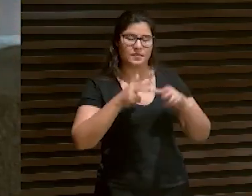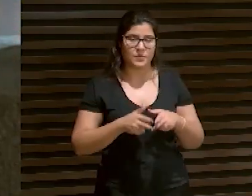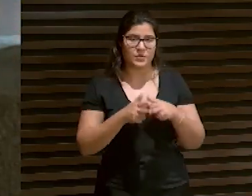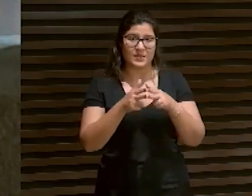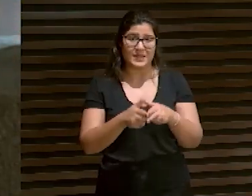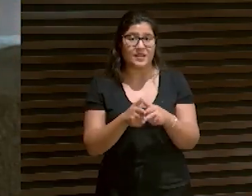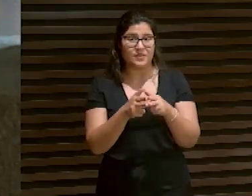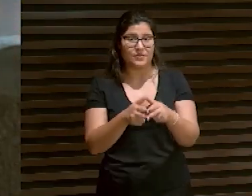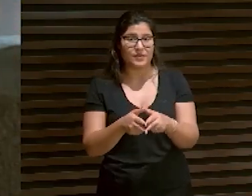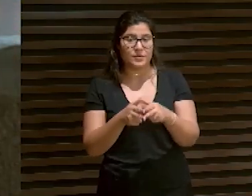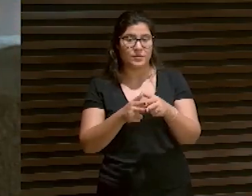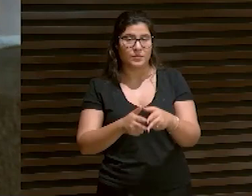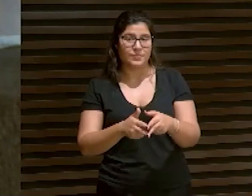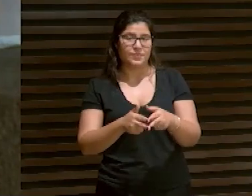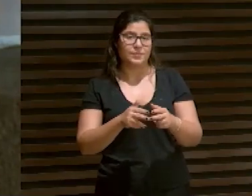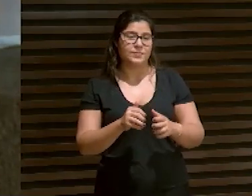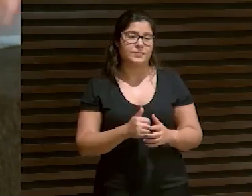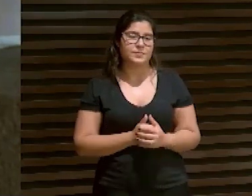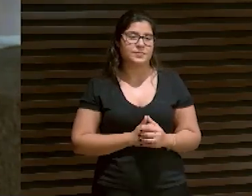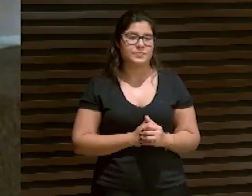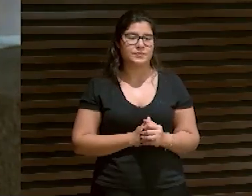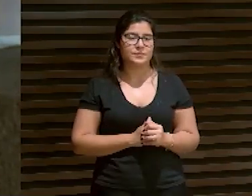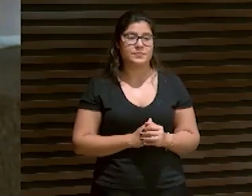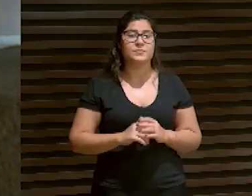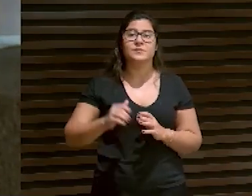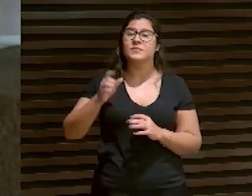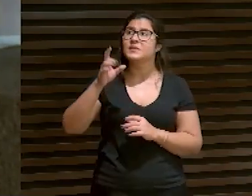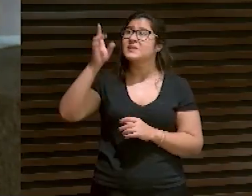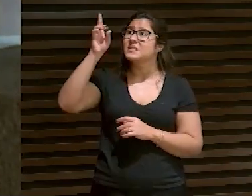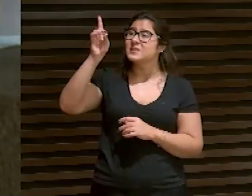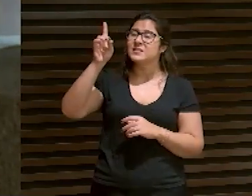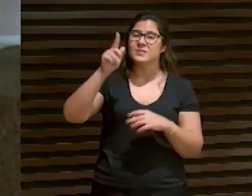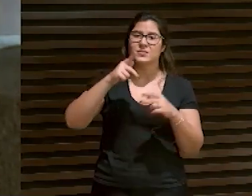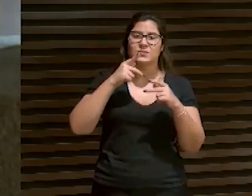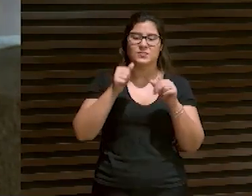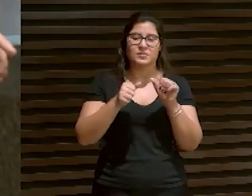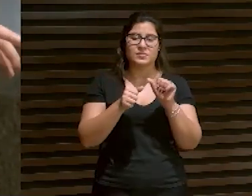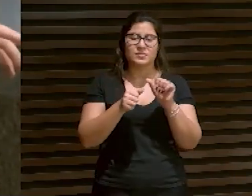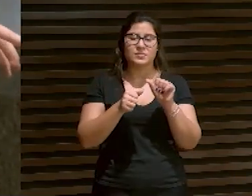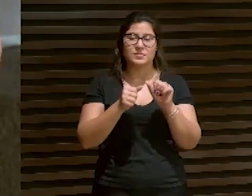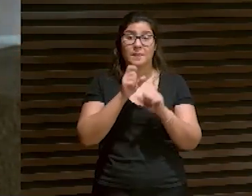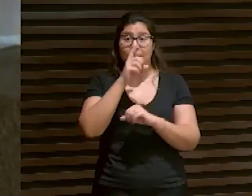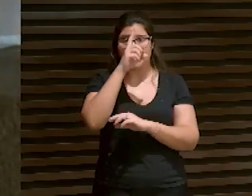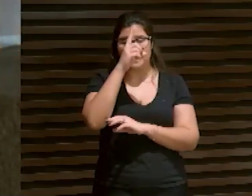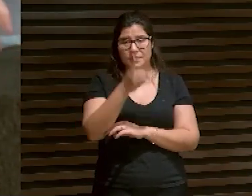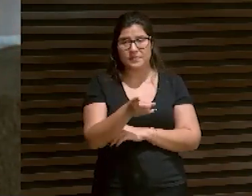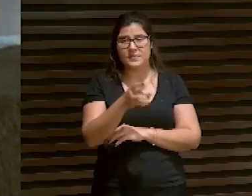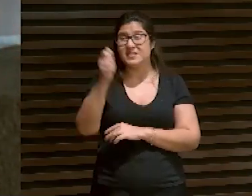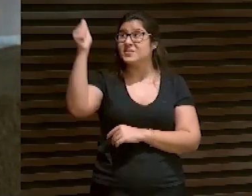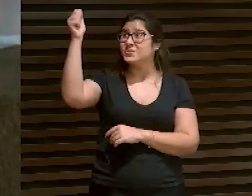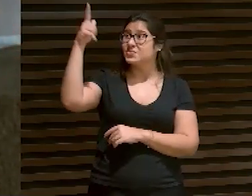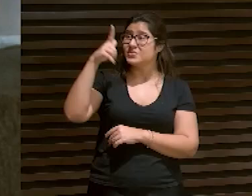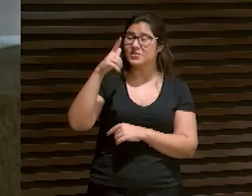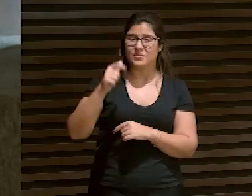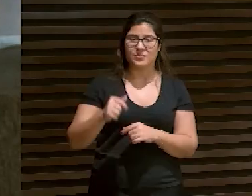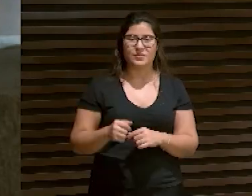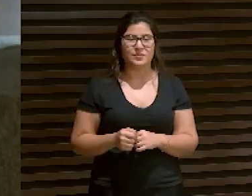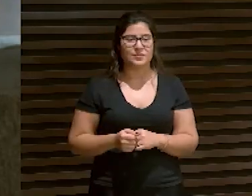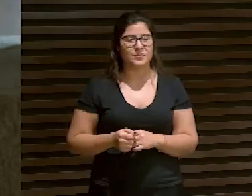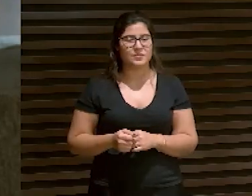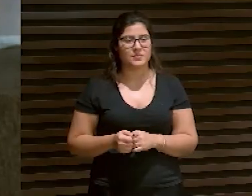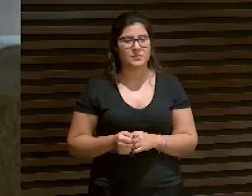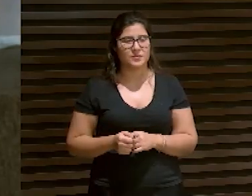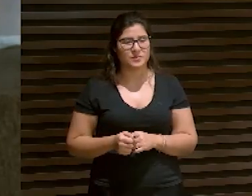isso, a chuva chove porque Deus manda, o sol nasce porque Deus manda. Um grande peixe é uma coisa diferente, a gente não vê isso todo